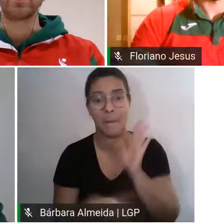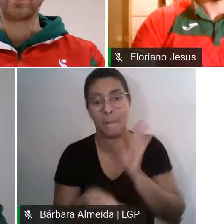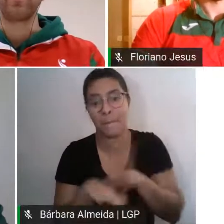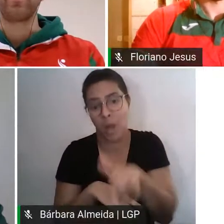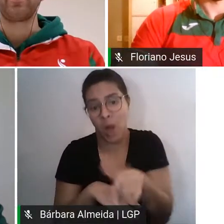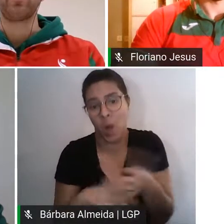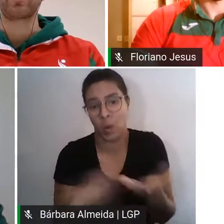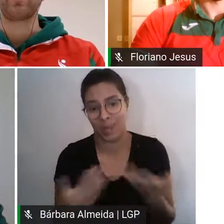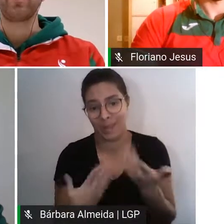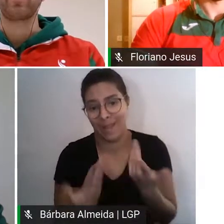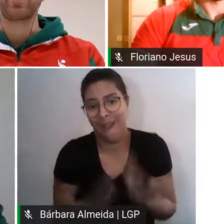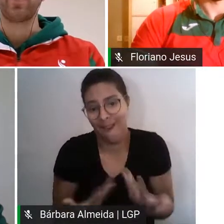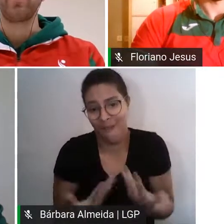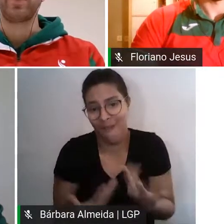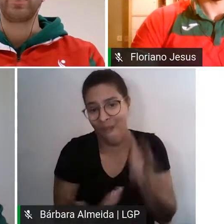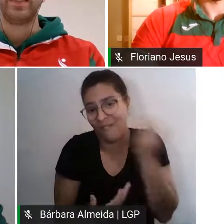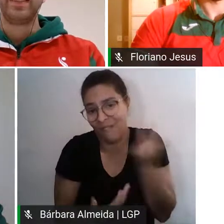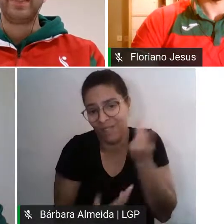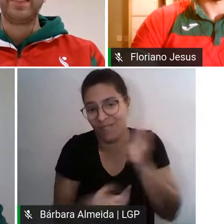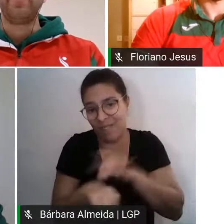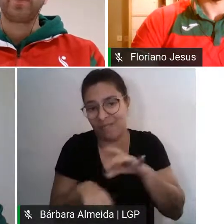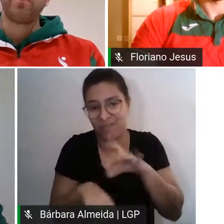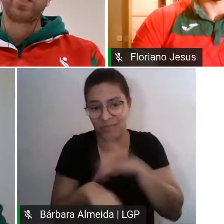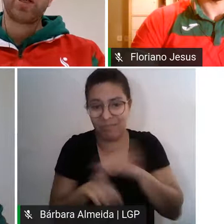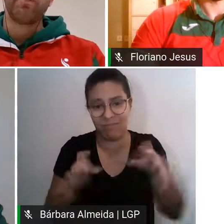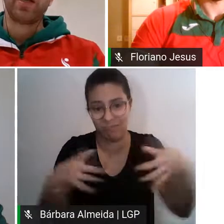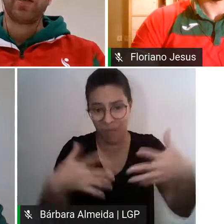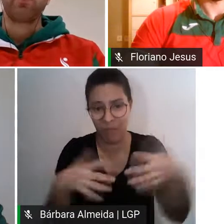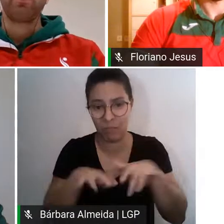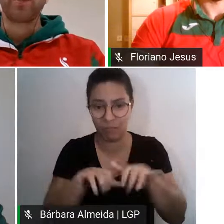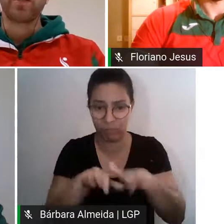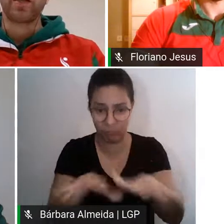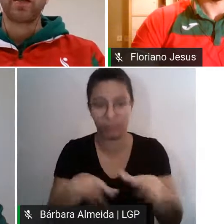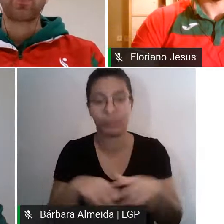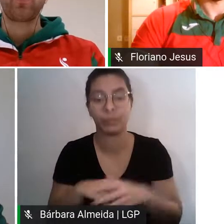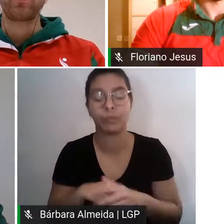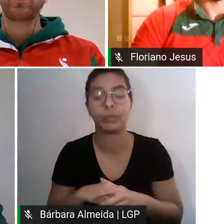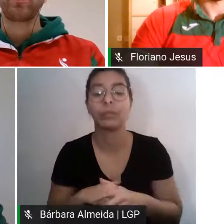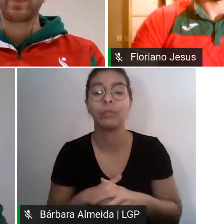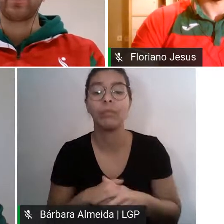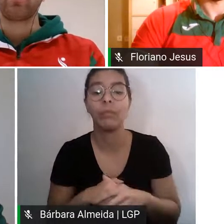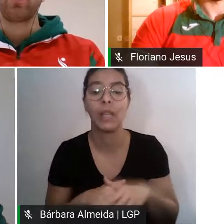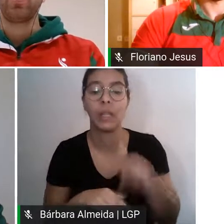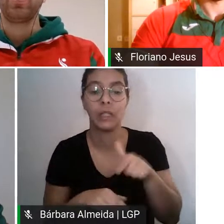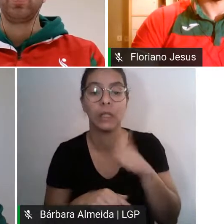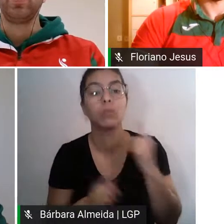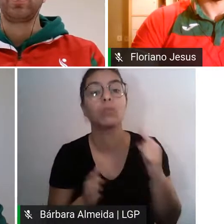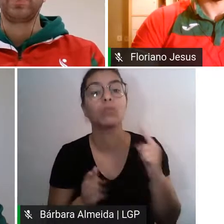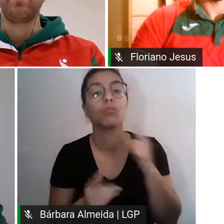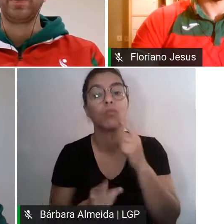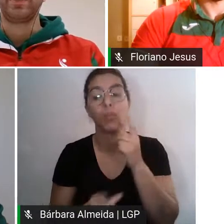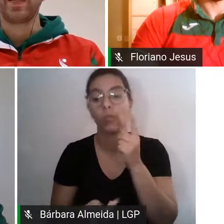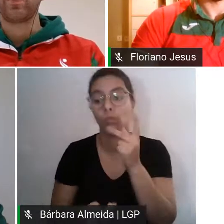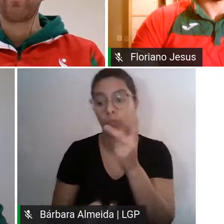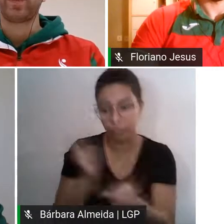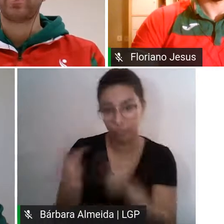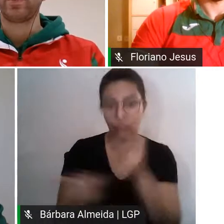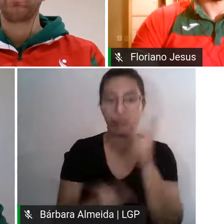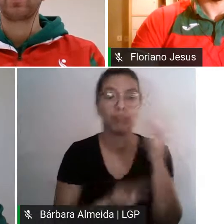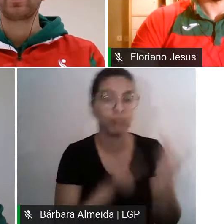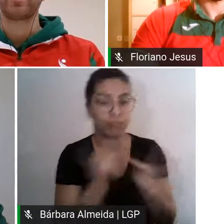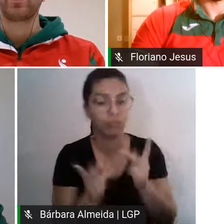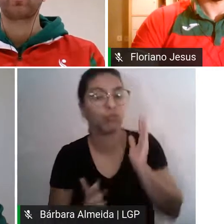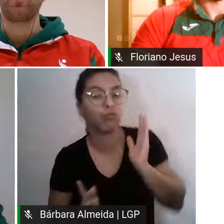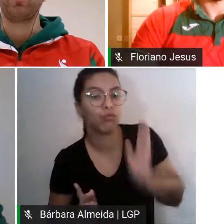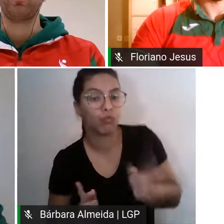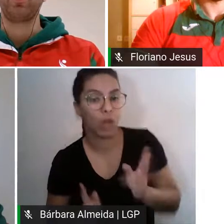situação que vivemos atualmente. Mas a partir do momento em que eles foram classificados, aliado ao facto de